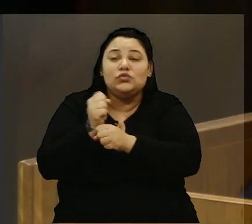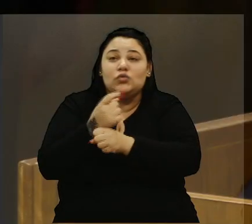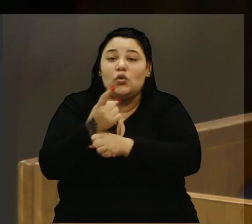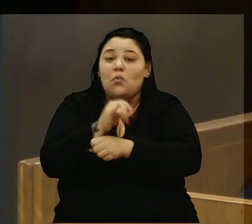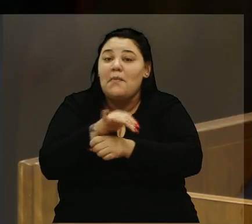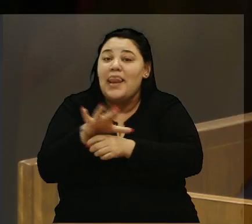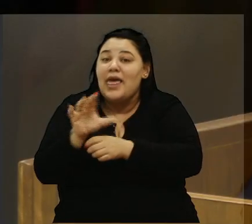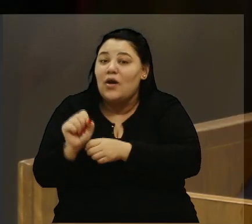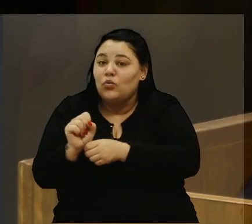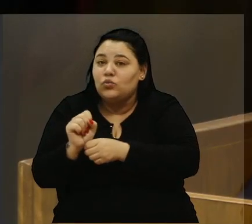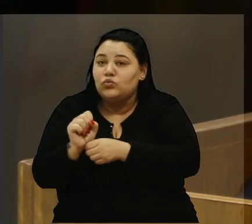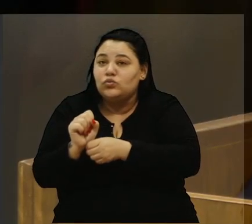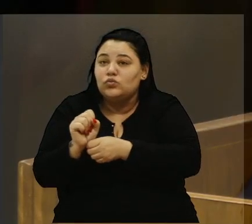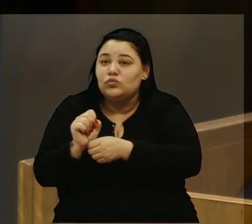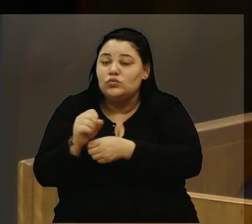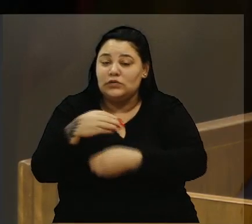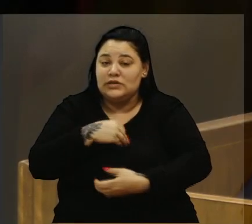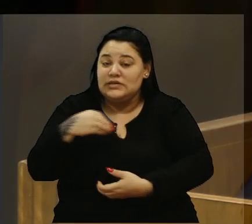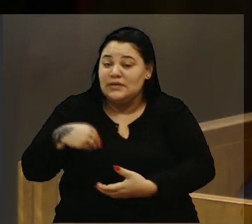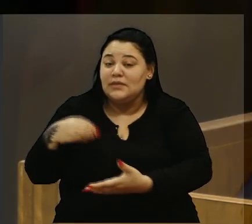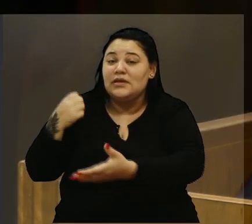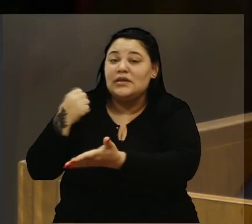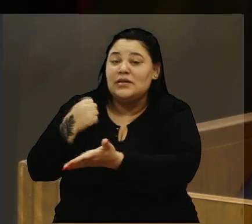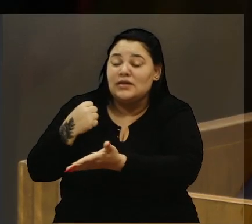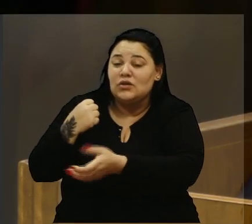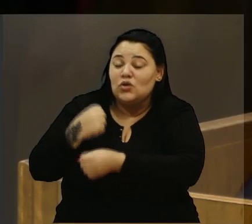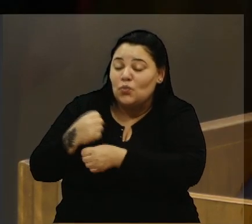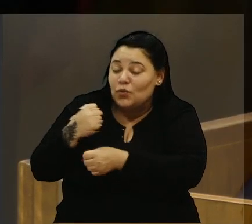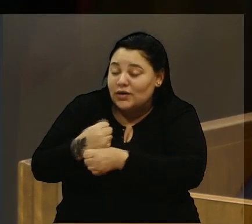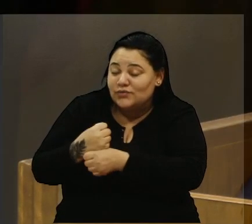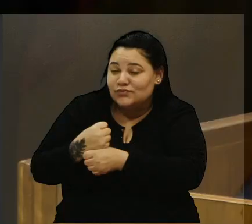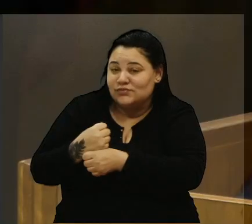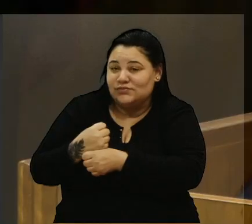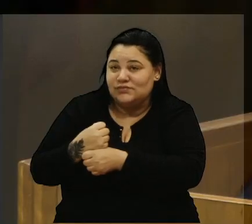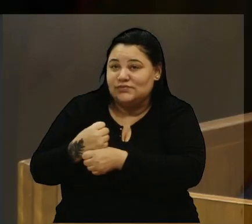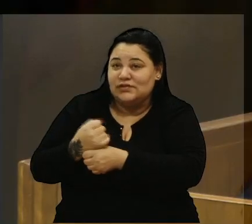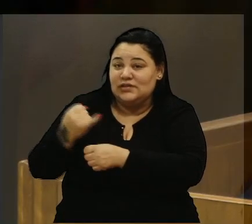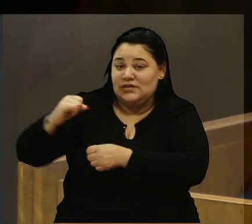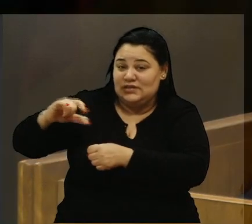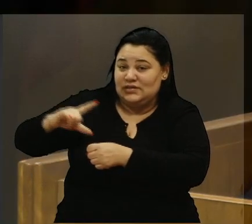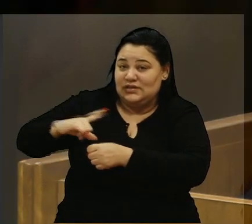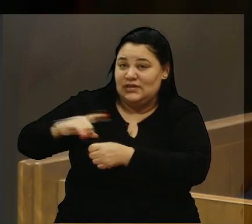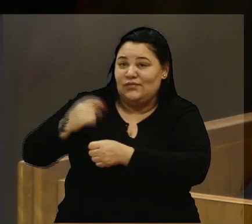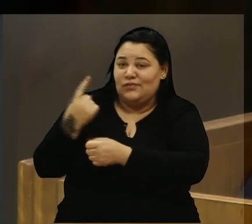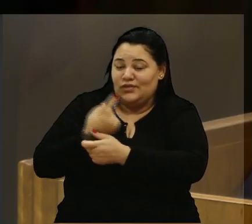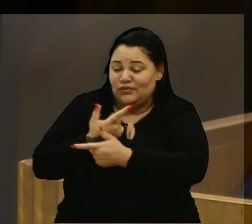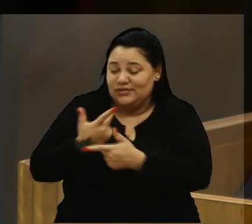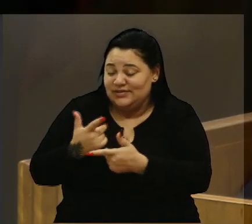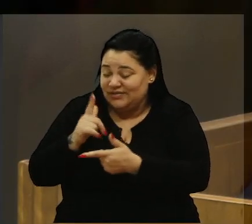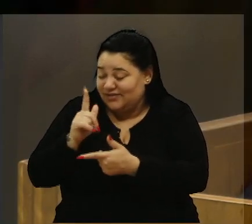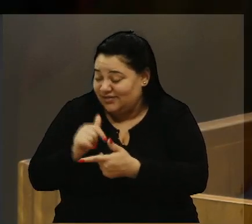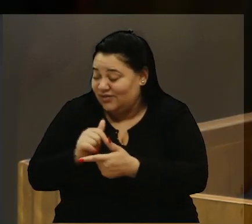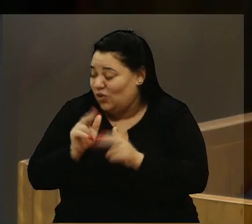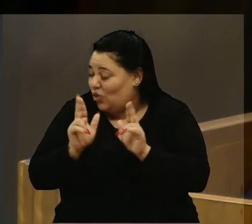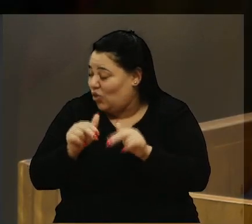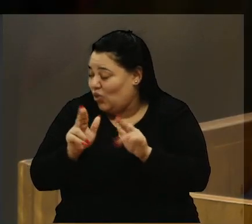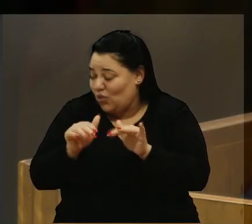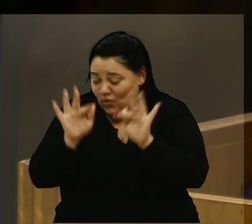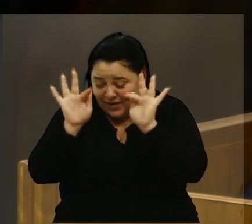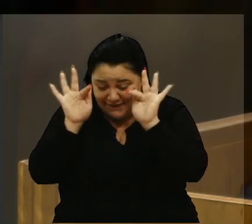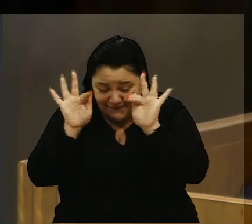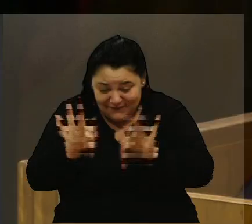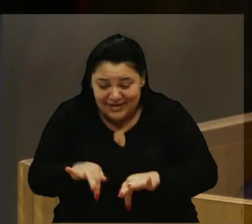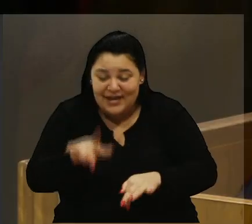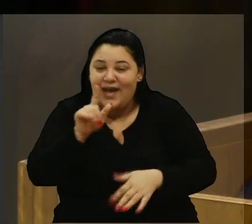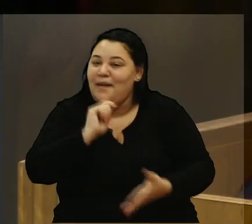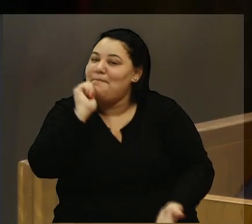de exames por ano. Tá? E se há uma coisa que é um saco sem fundo, é o pagamento para